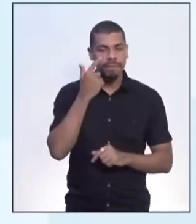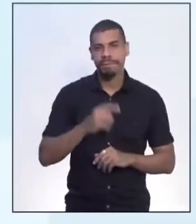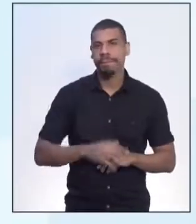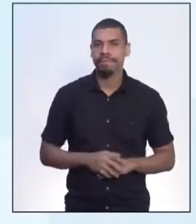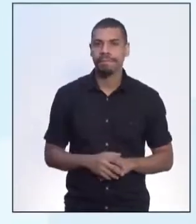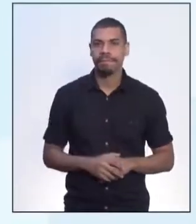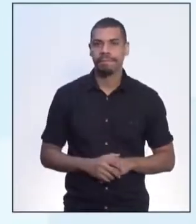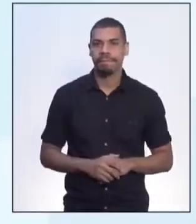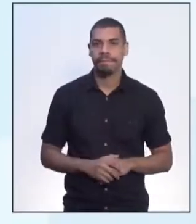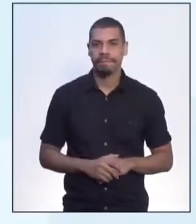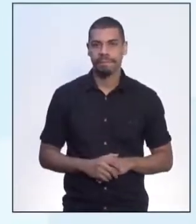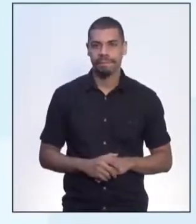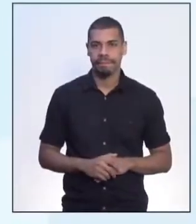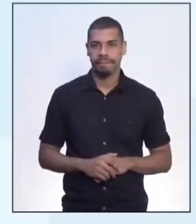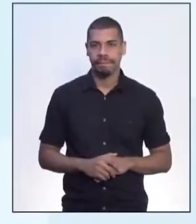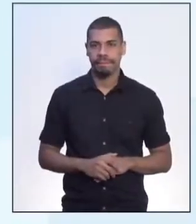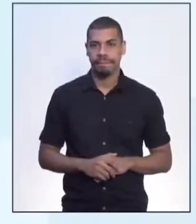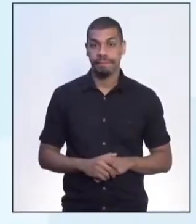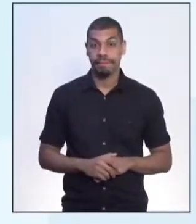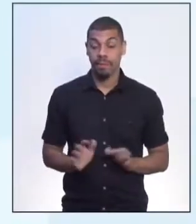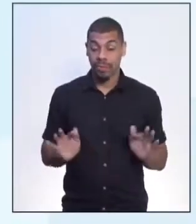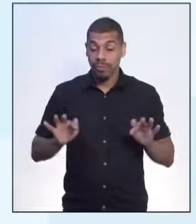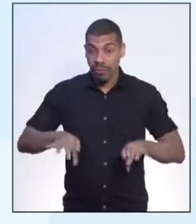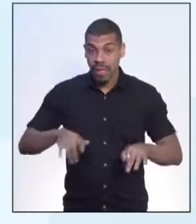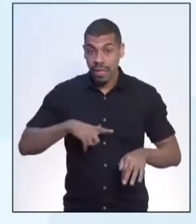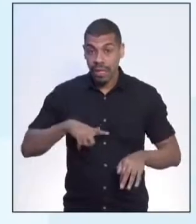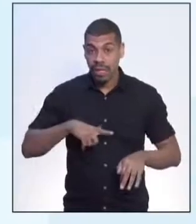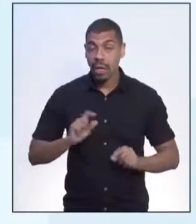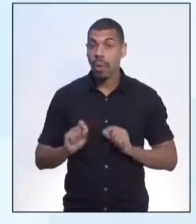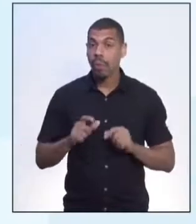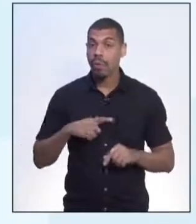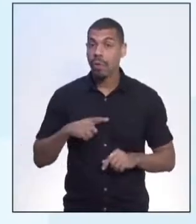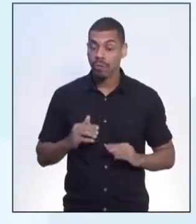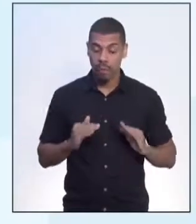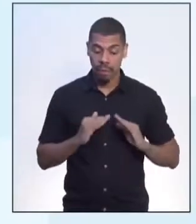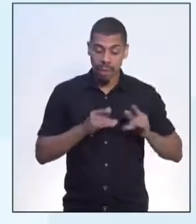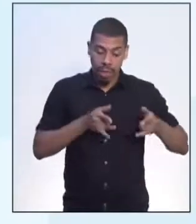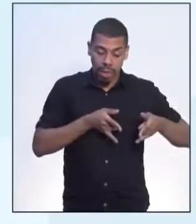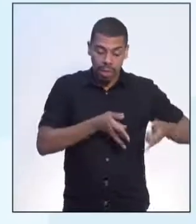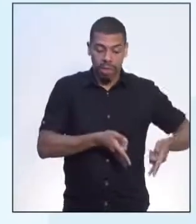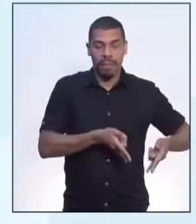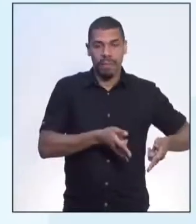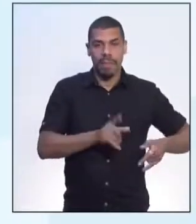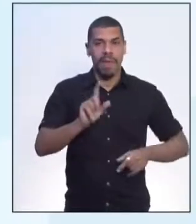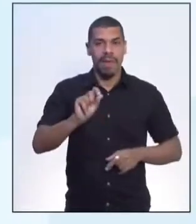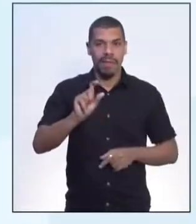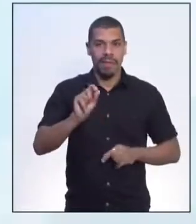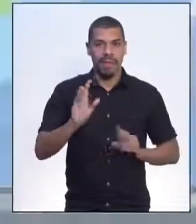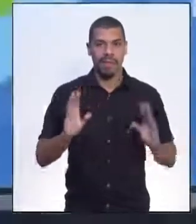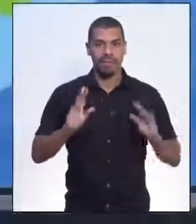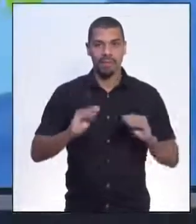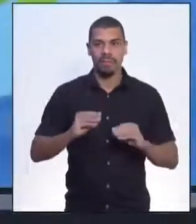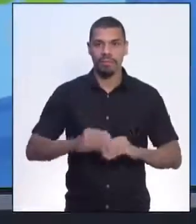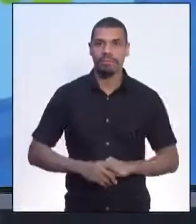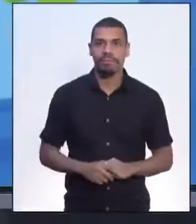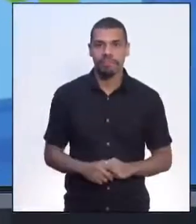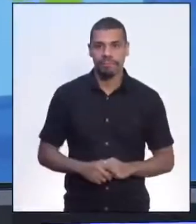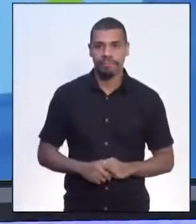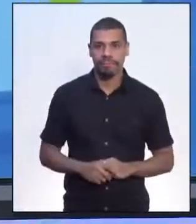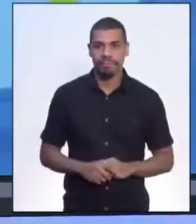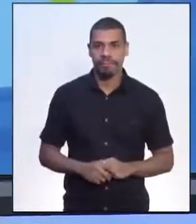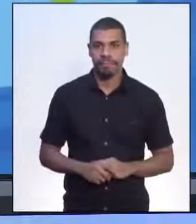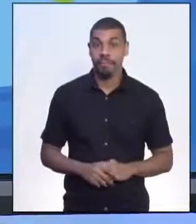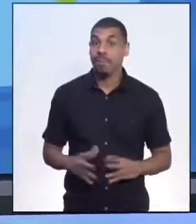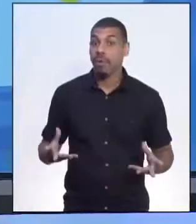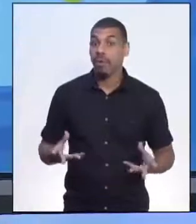go to bed at 10 o'clock. Por último, ou finalmente, eu vou para a cama às 10 horas. Ok. Agora, nós vamos colocar